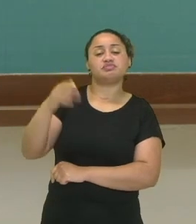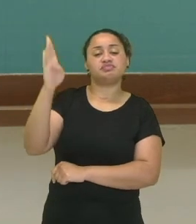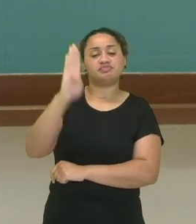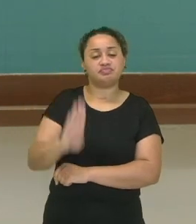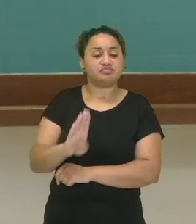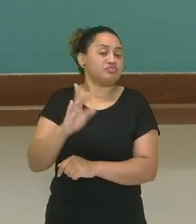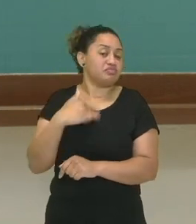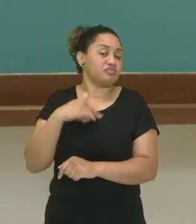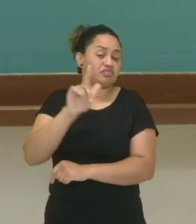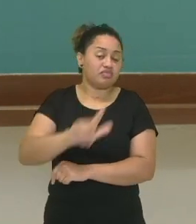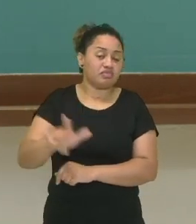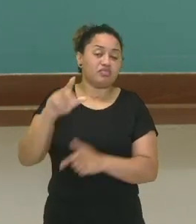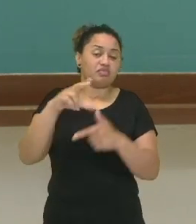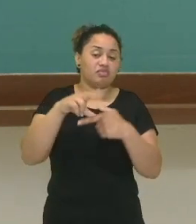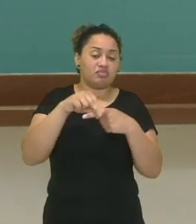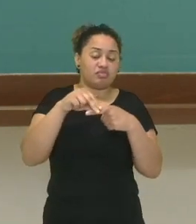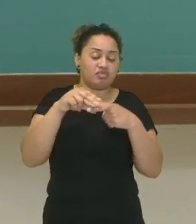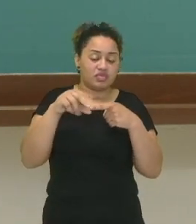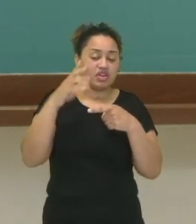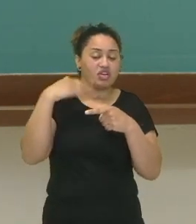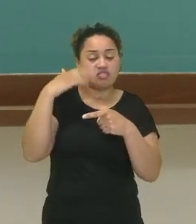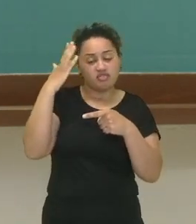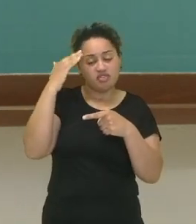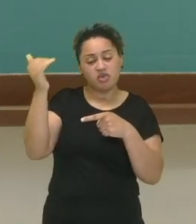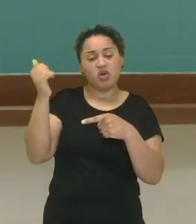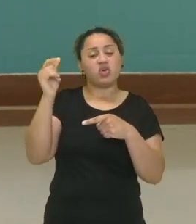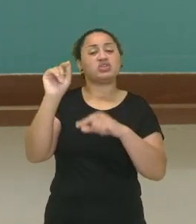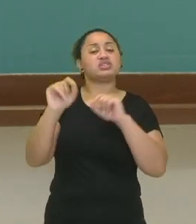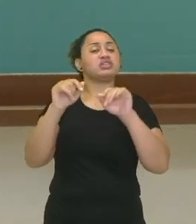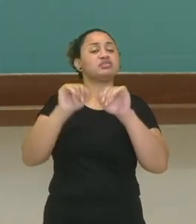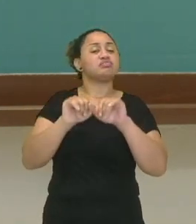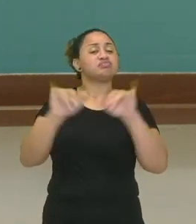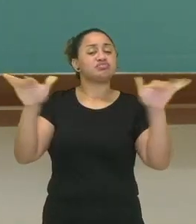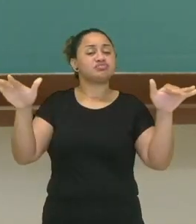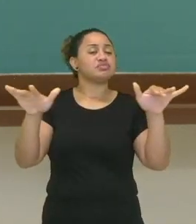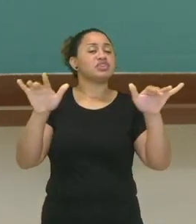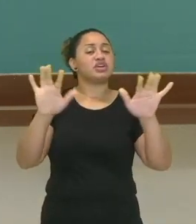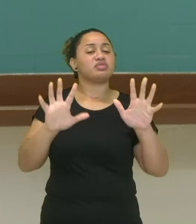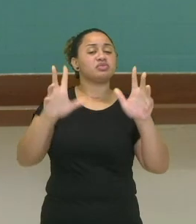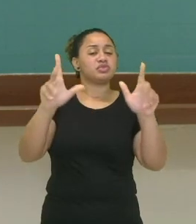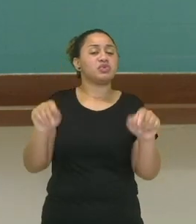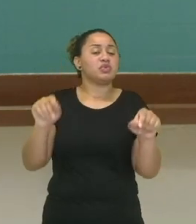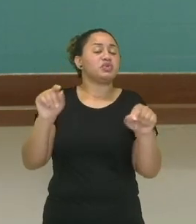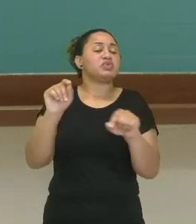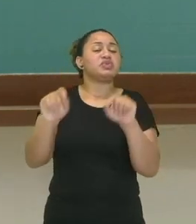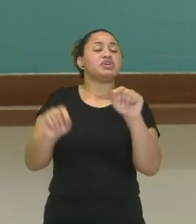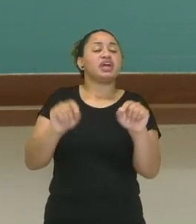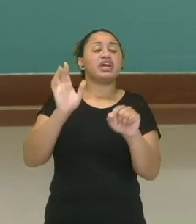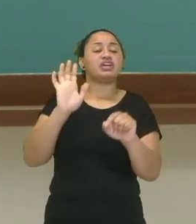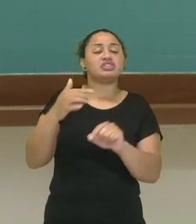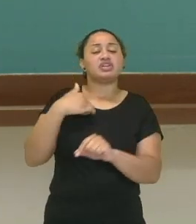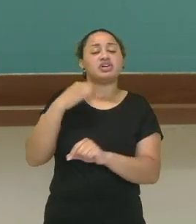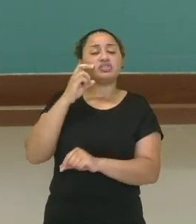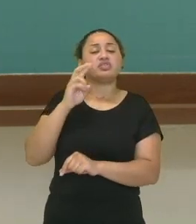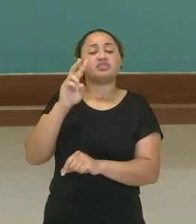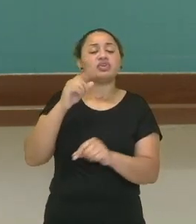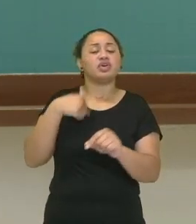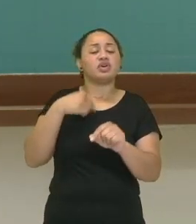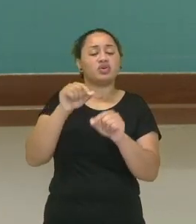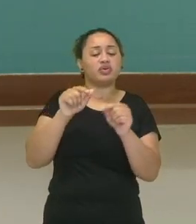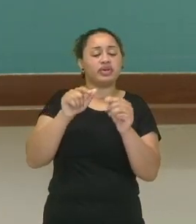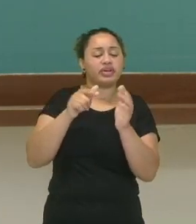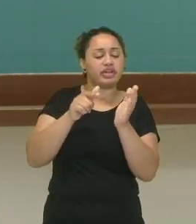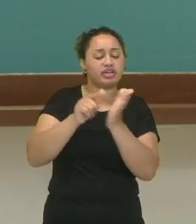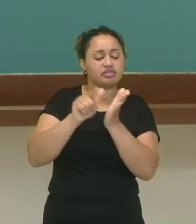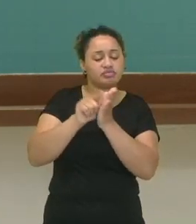Então, a literatura do cordel é muito famosa no Nordeste brasileiro e se espalhou também por toda parte, né? Quem aí já viu, né, um folhetim de gravura,